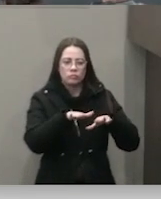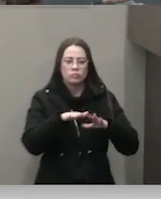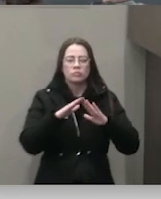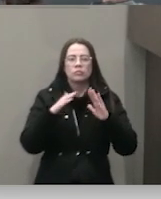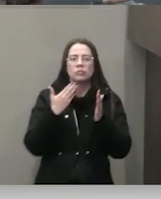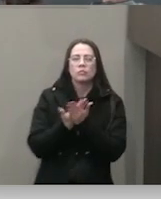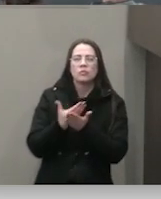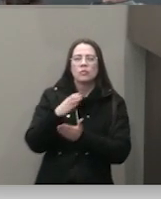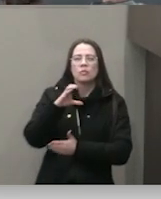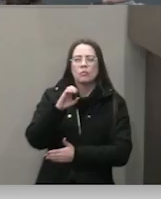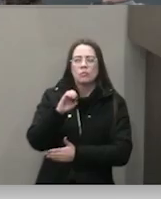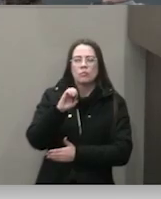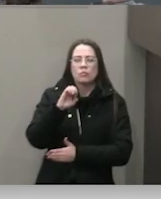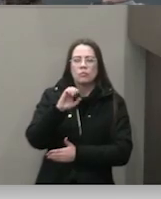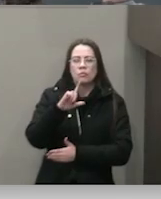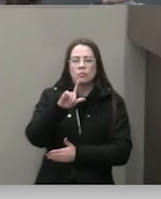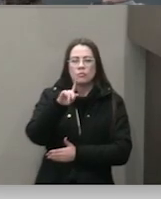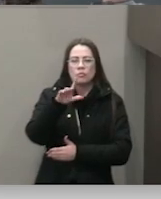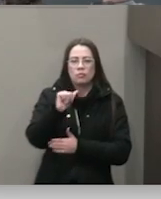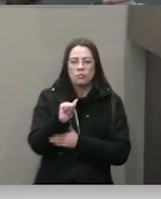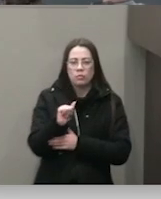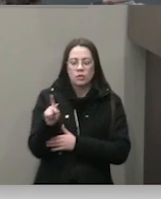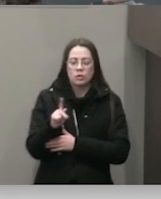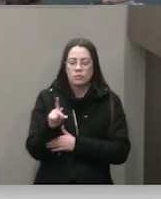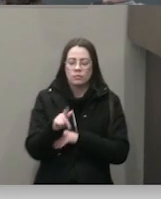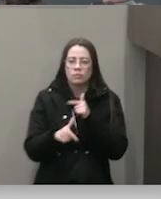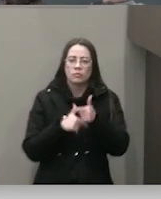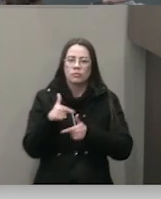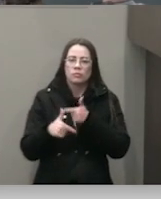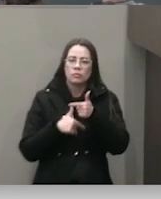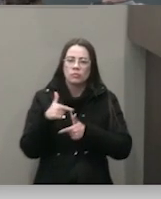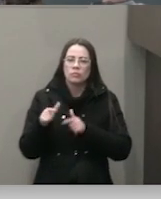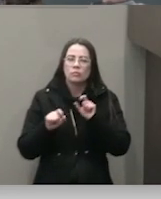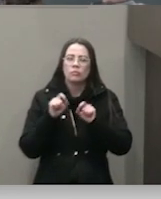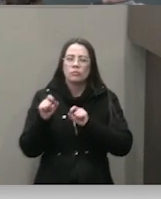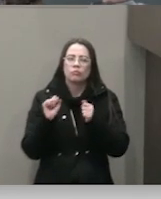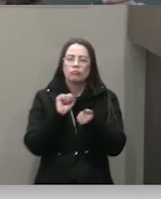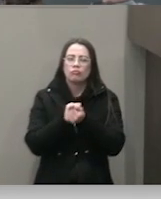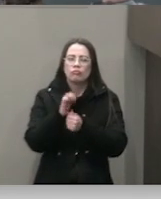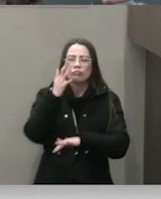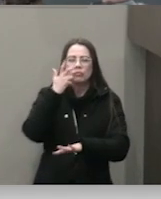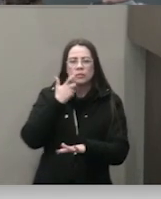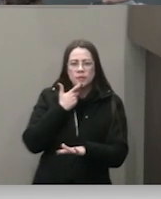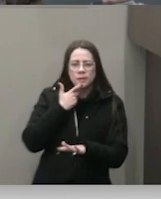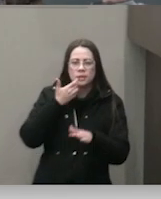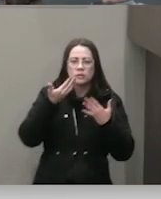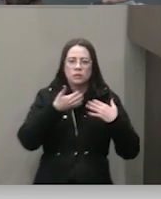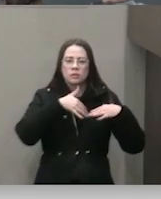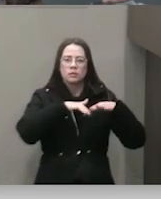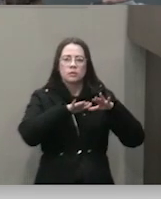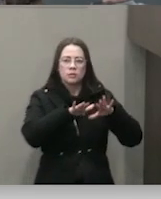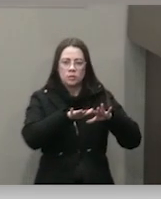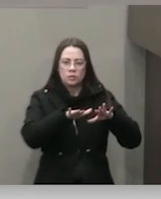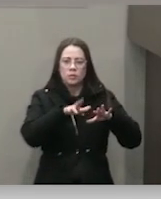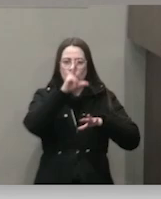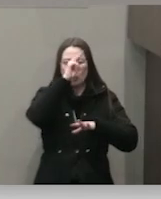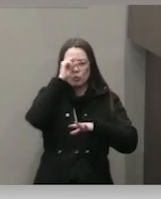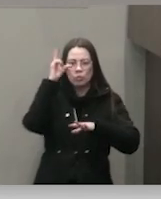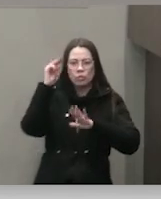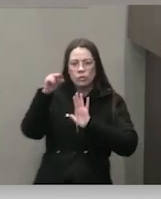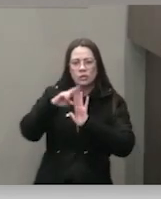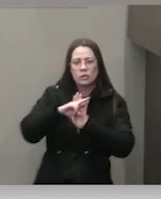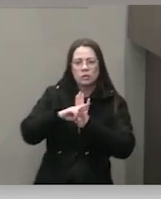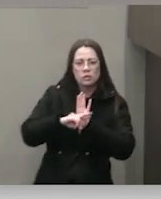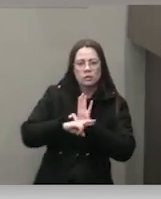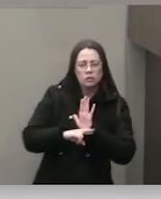Olga, aonde os professores estão trabalhando com crianças na questão inclusiva, o município vem